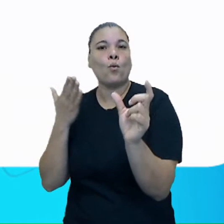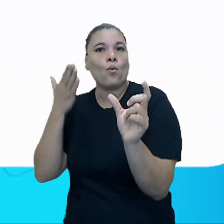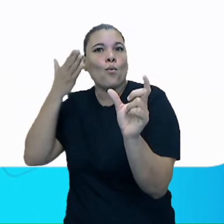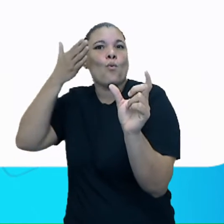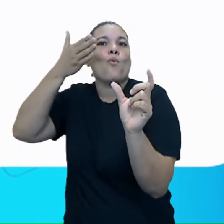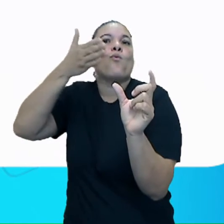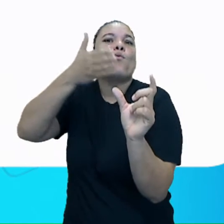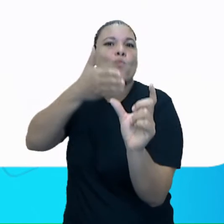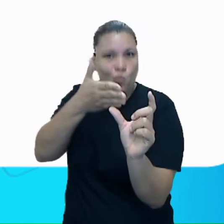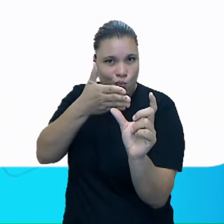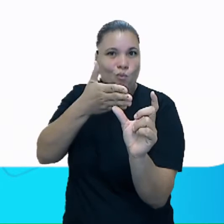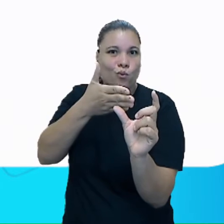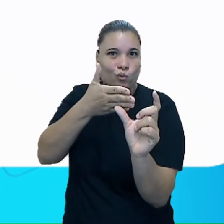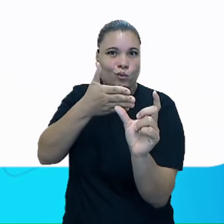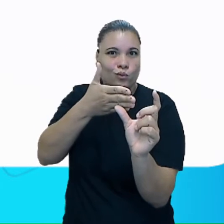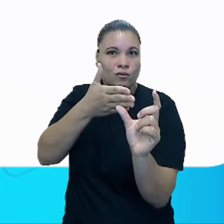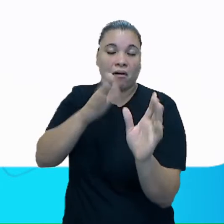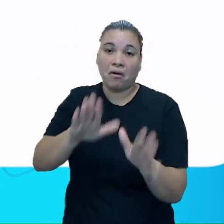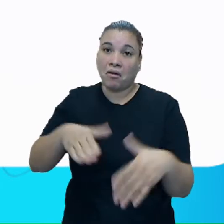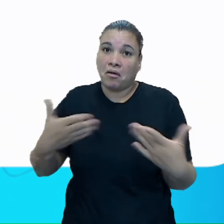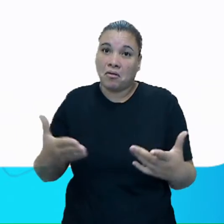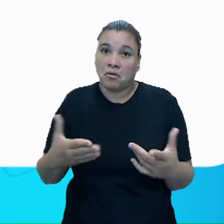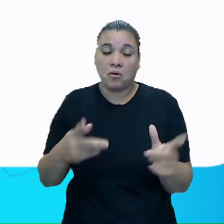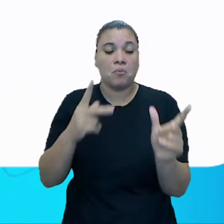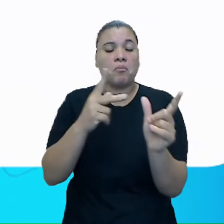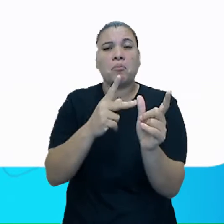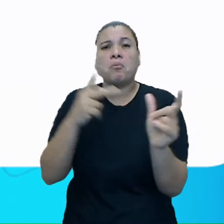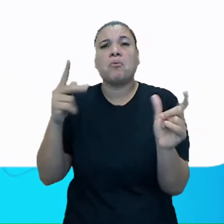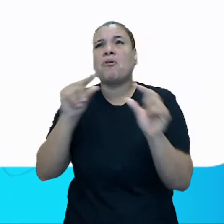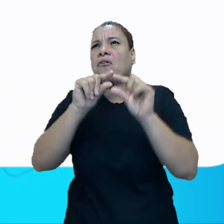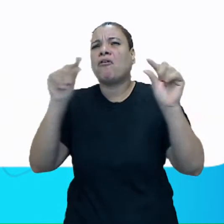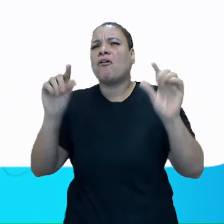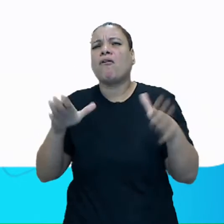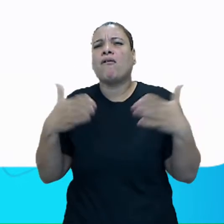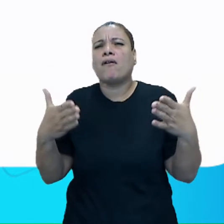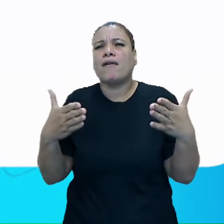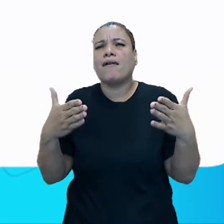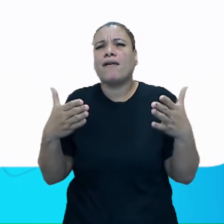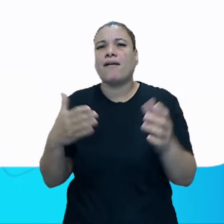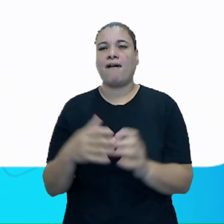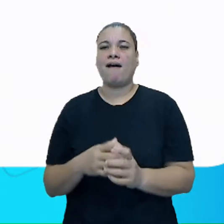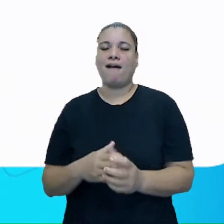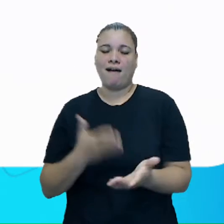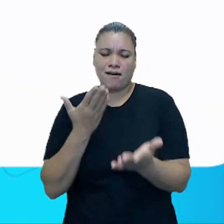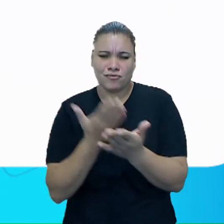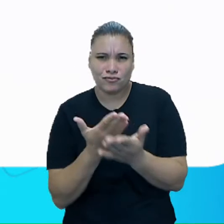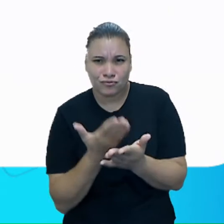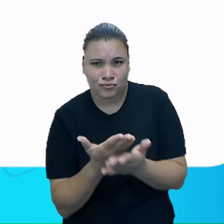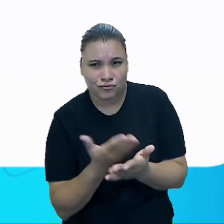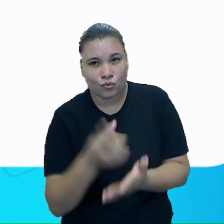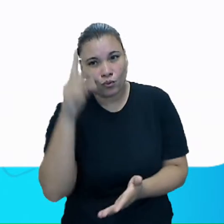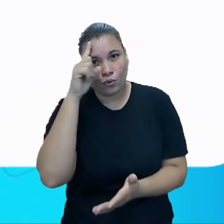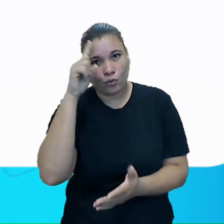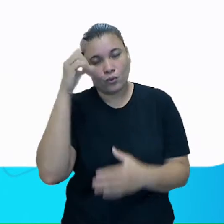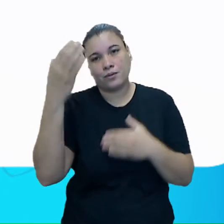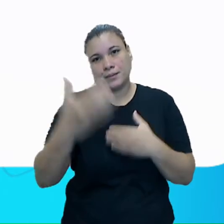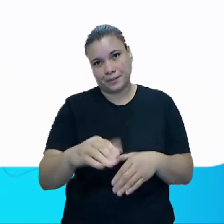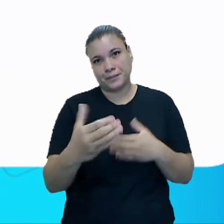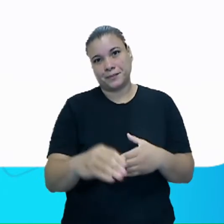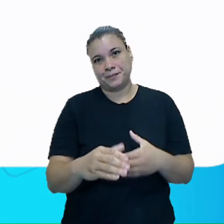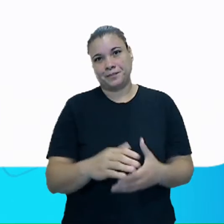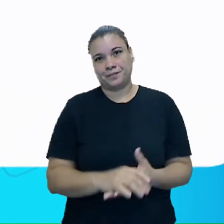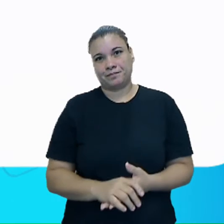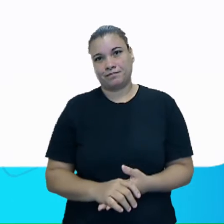para o concurso, é o predicado da oração. E vou encontrar o meu verbo, ó. Estudam, é um verbo